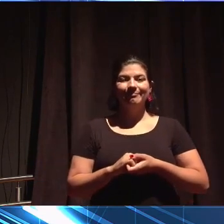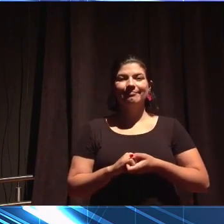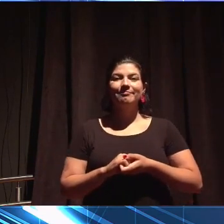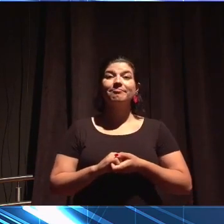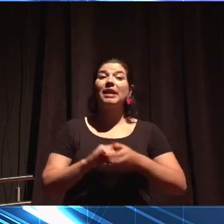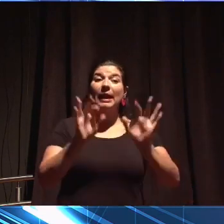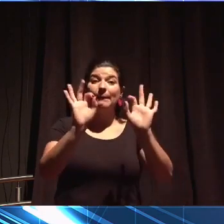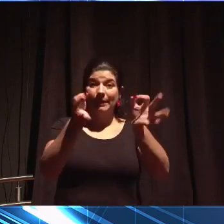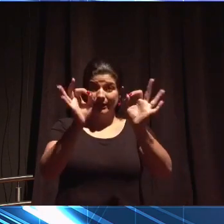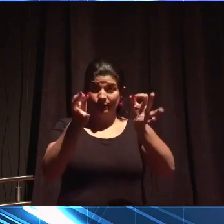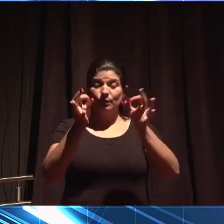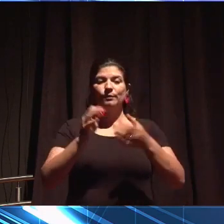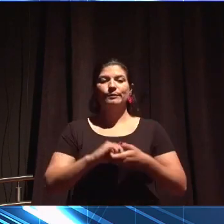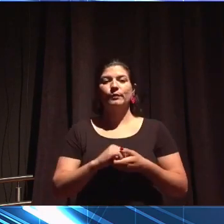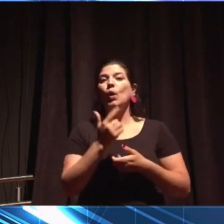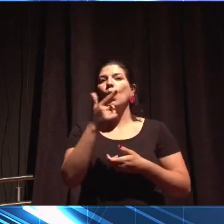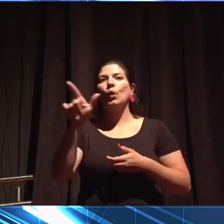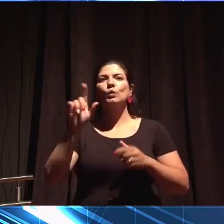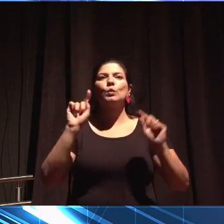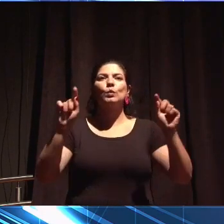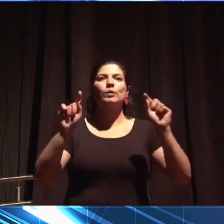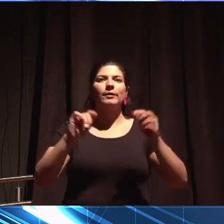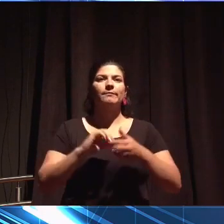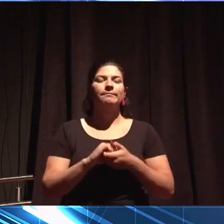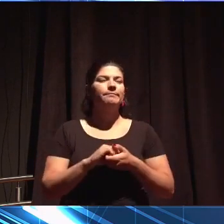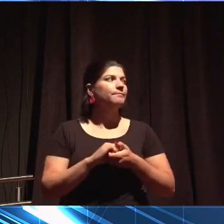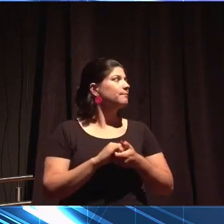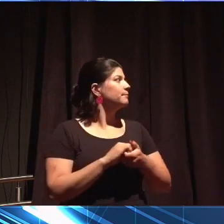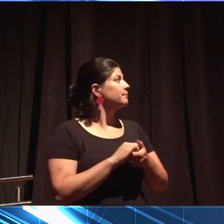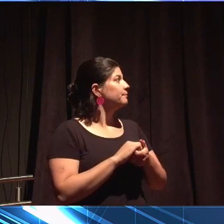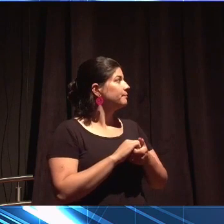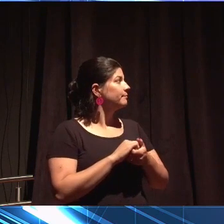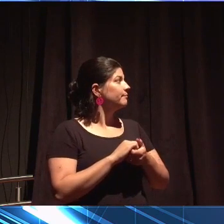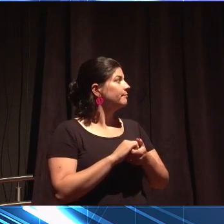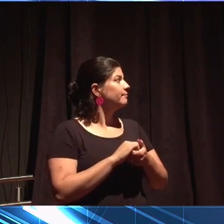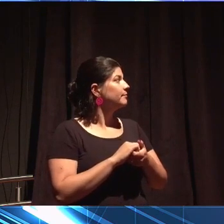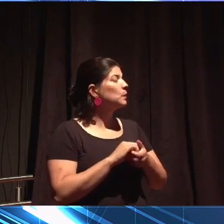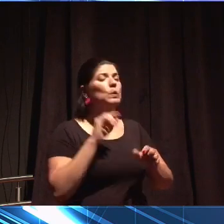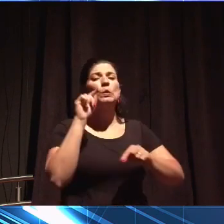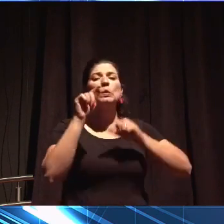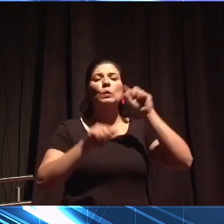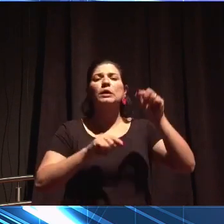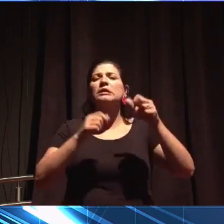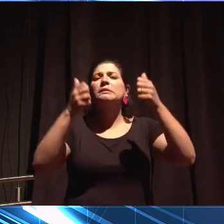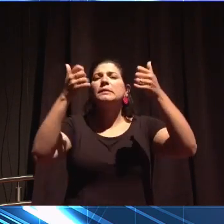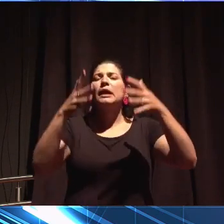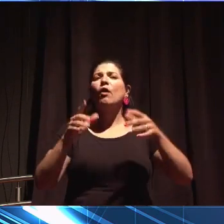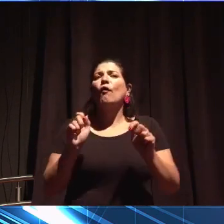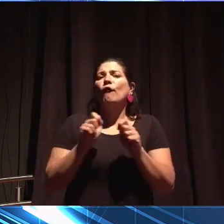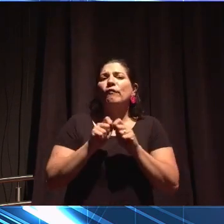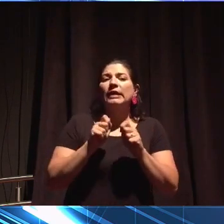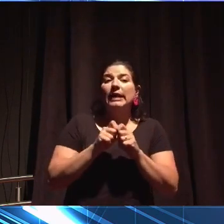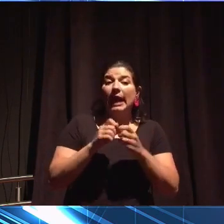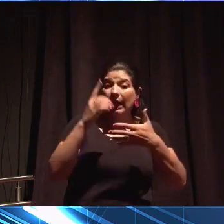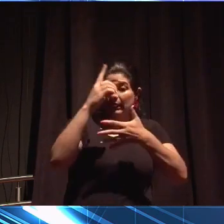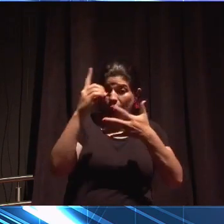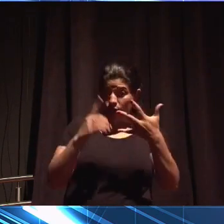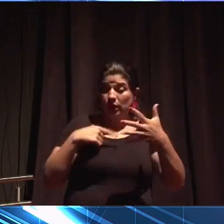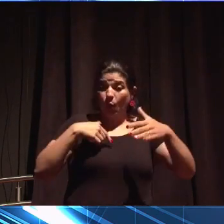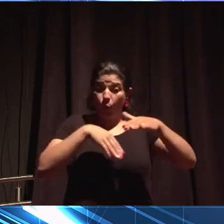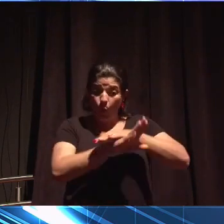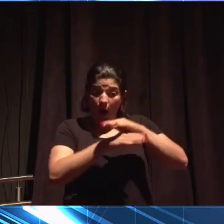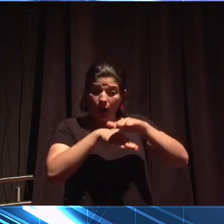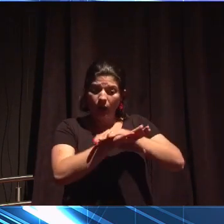Exatamente. E indo para o próximo aí, a gente fala sobre Data Lifecycle, né? Que a ideia é saber o que a gente vai fazer com os dados que estamos armazenando,